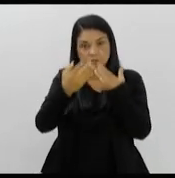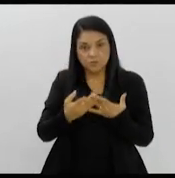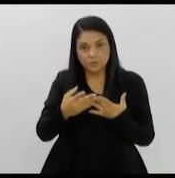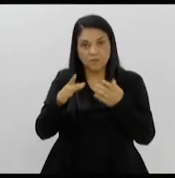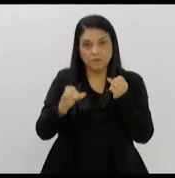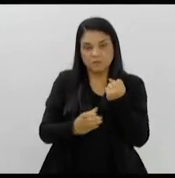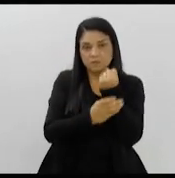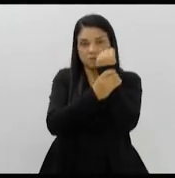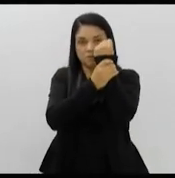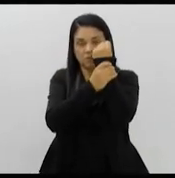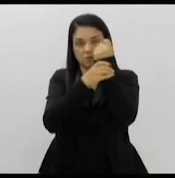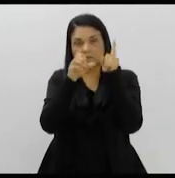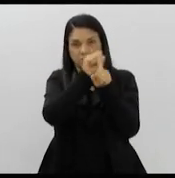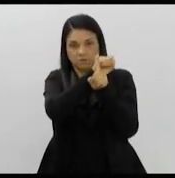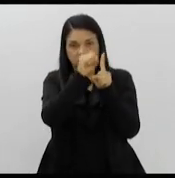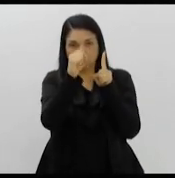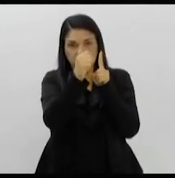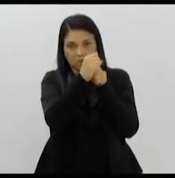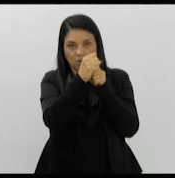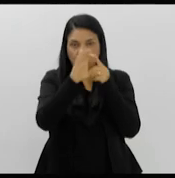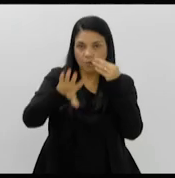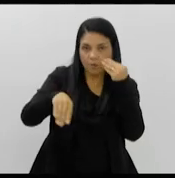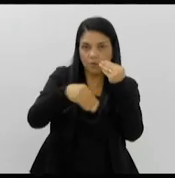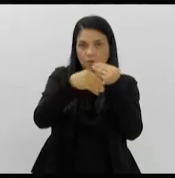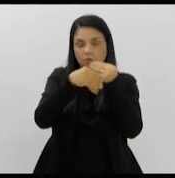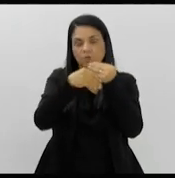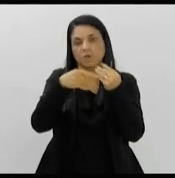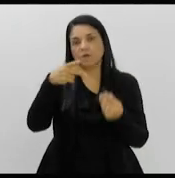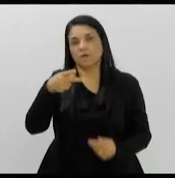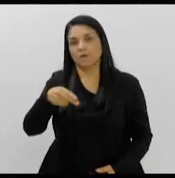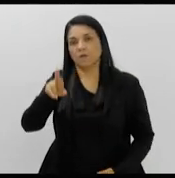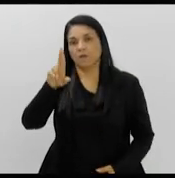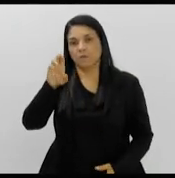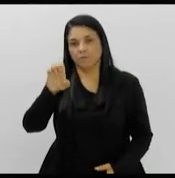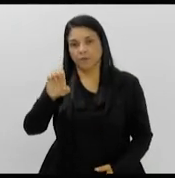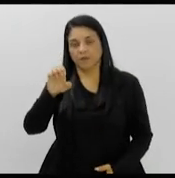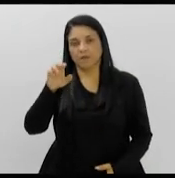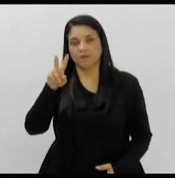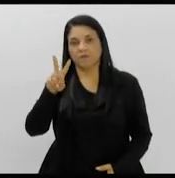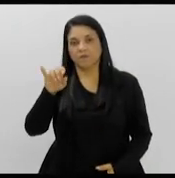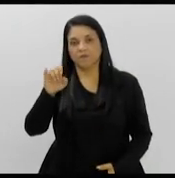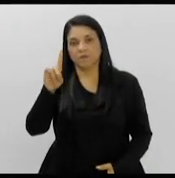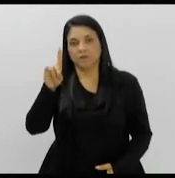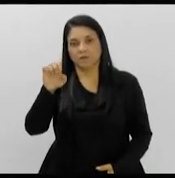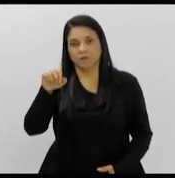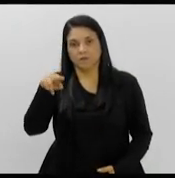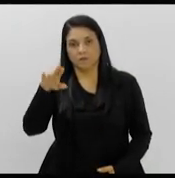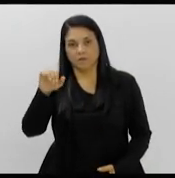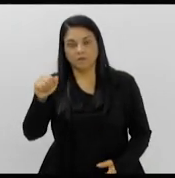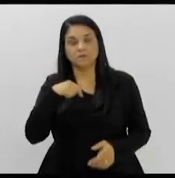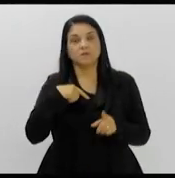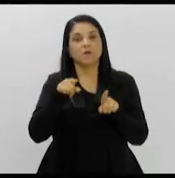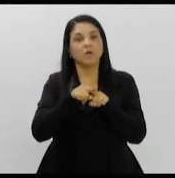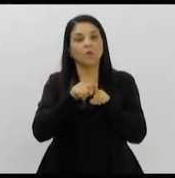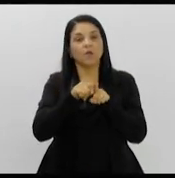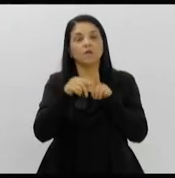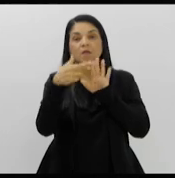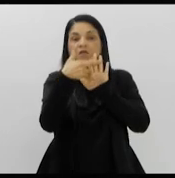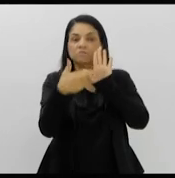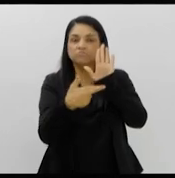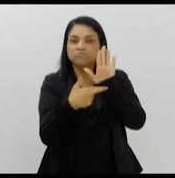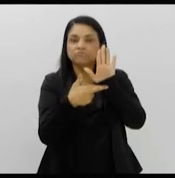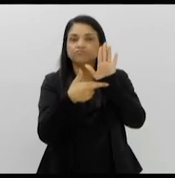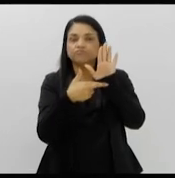Seguridade Social que inclui a Previdência é regida pelos princípios da universalidade